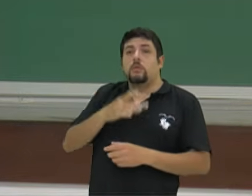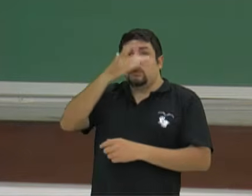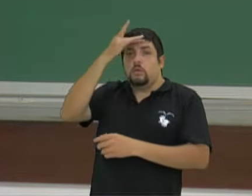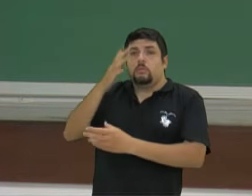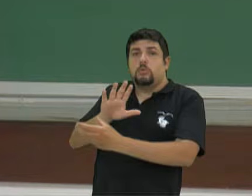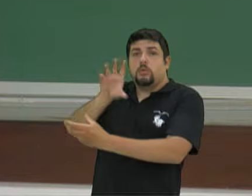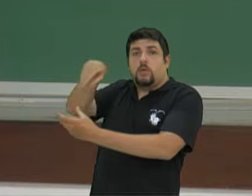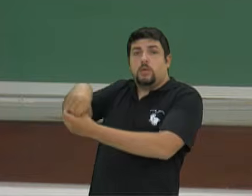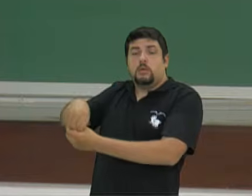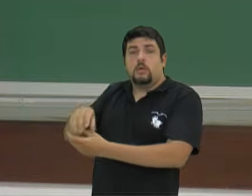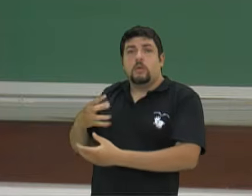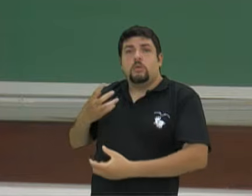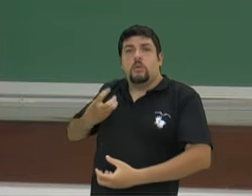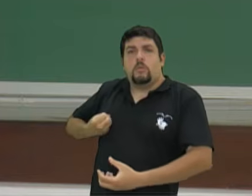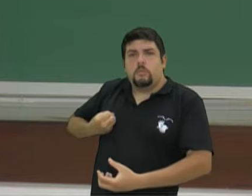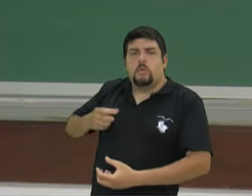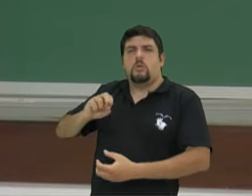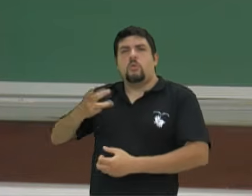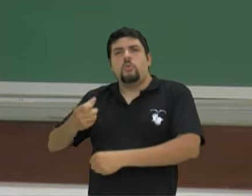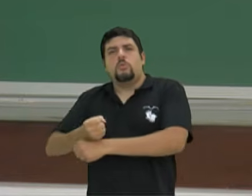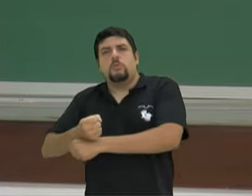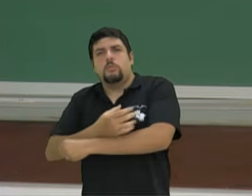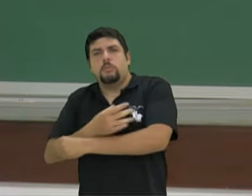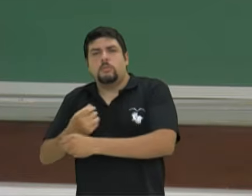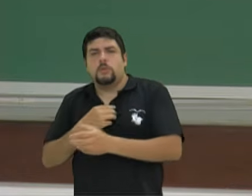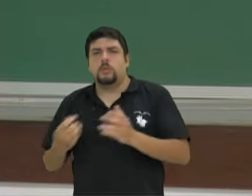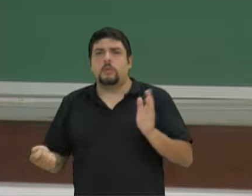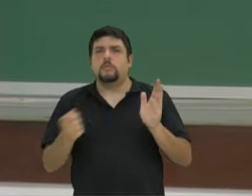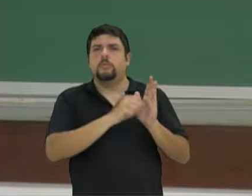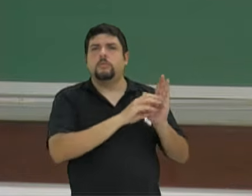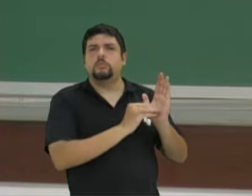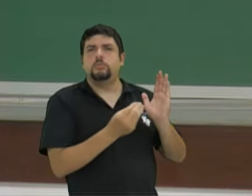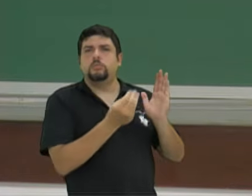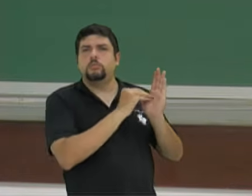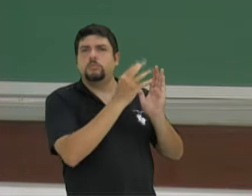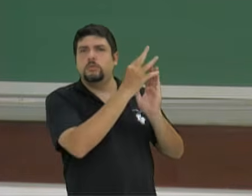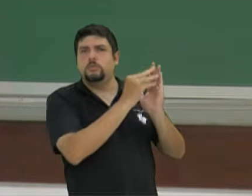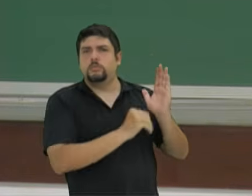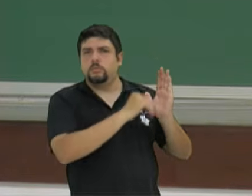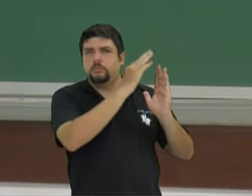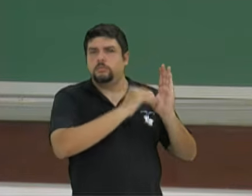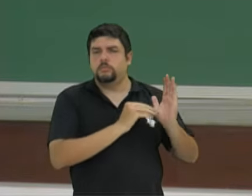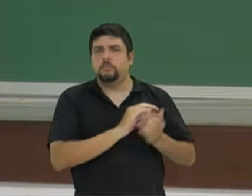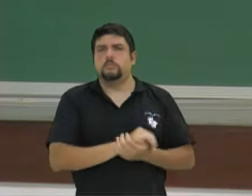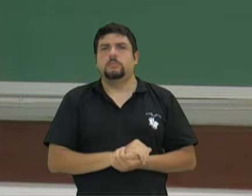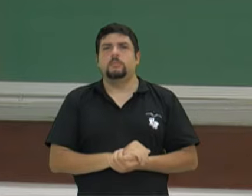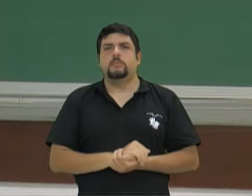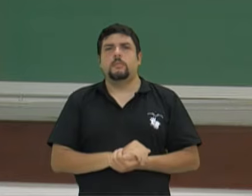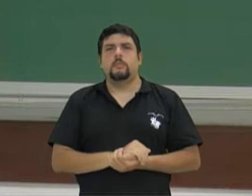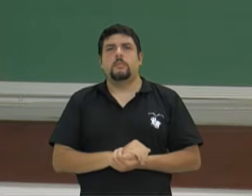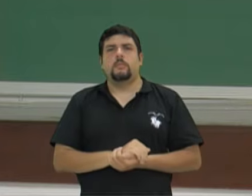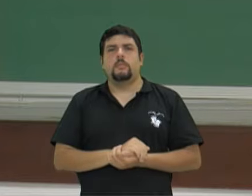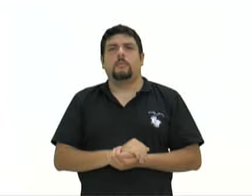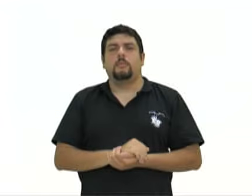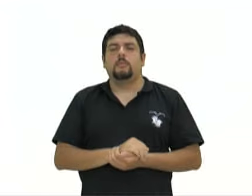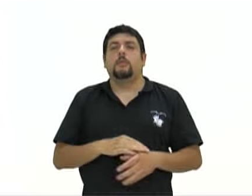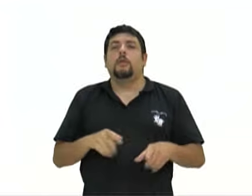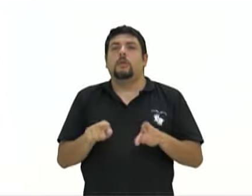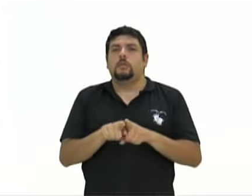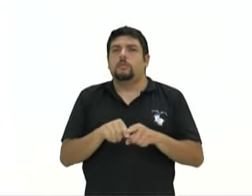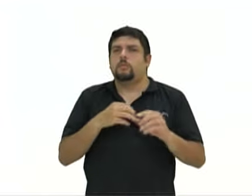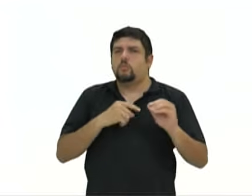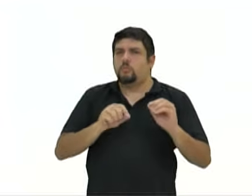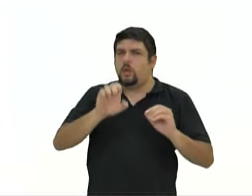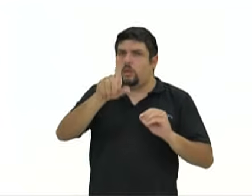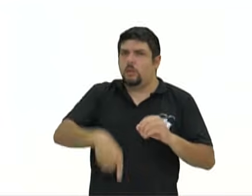está magoada ou está emocionada com aquela situação. Então não se criticava, também não se vendia muito, né? Então, assim, o estilo que retrata as